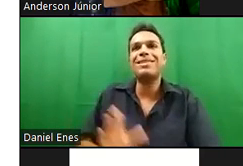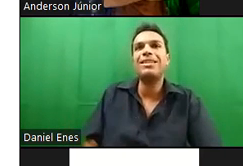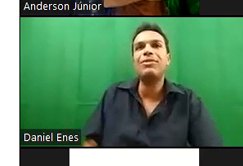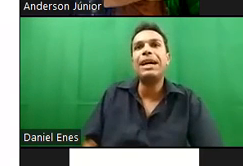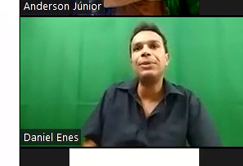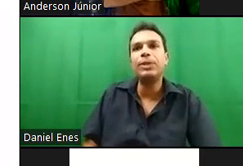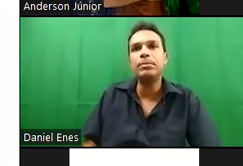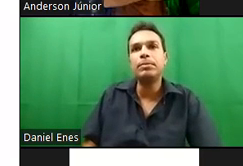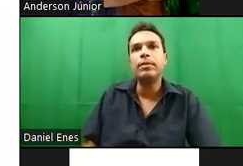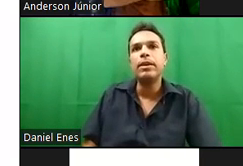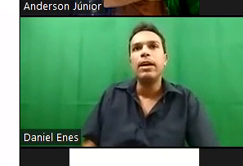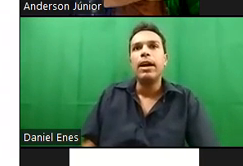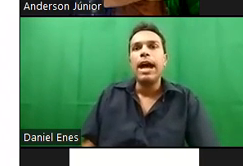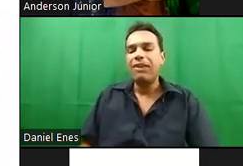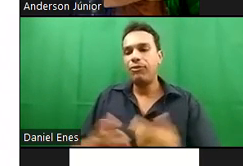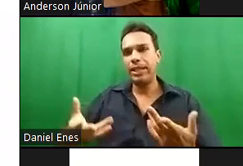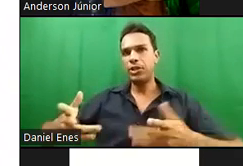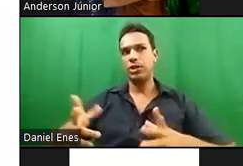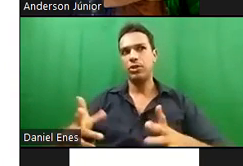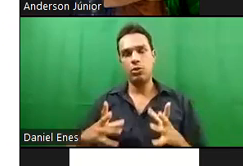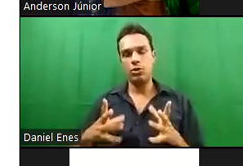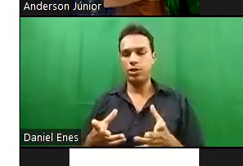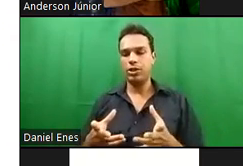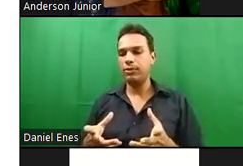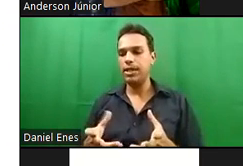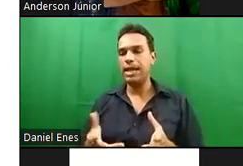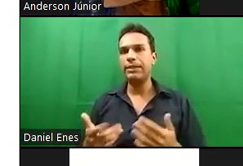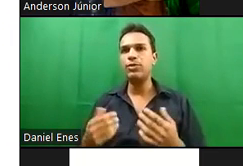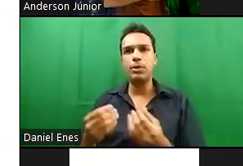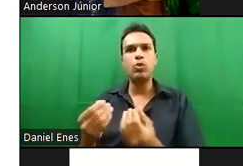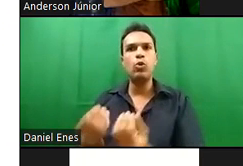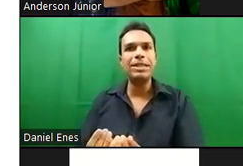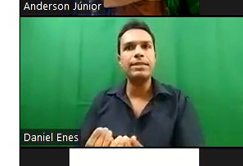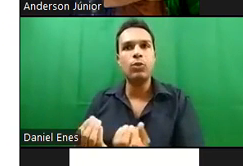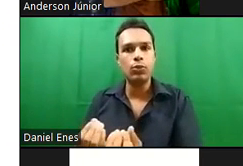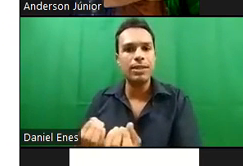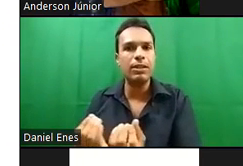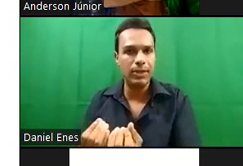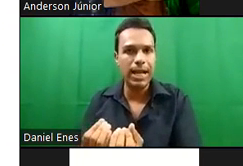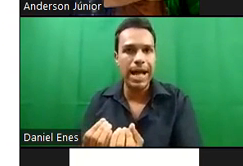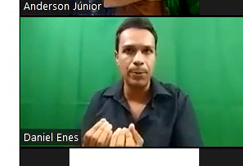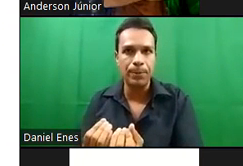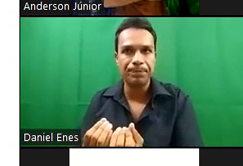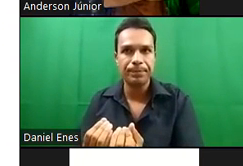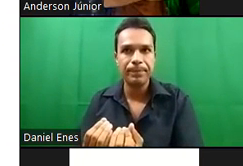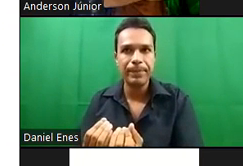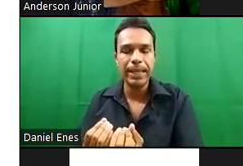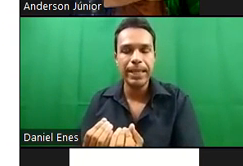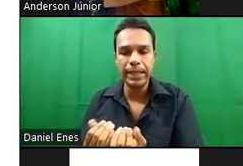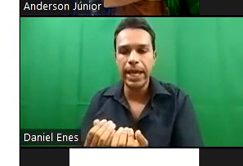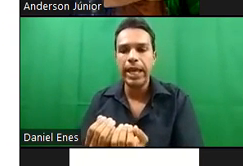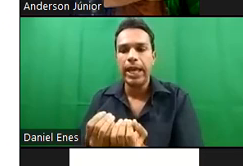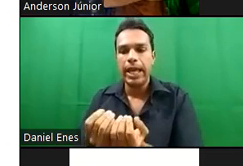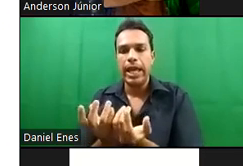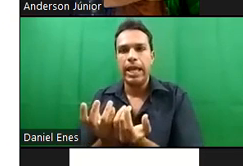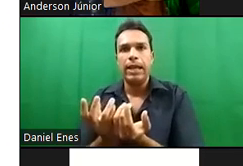tem significado nenhum. A fonética, como eu descrevi, ela não se preocupa em si com o significado,